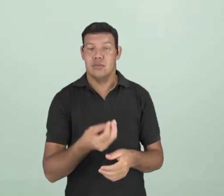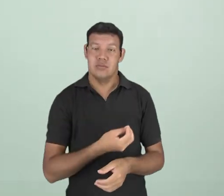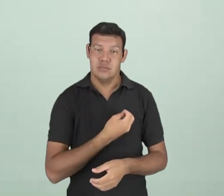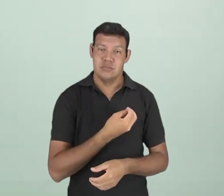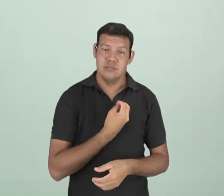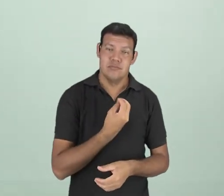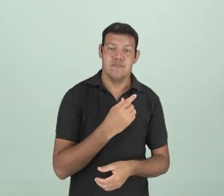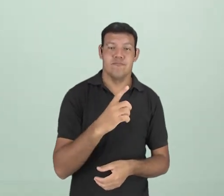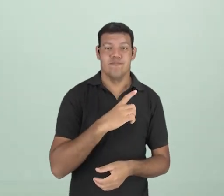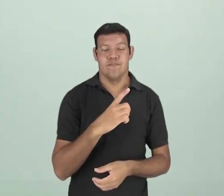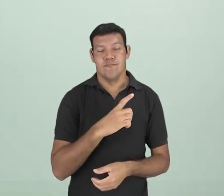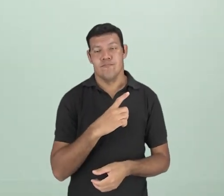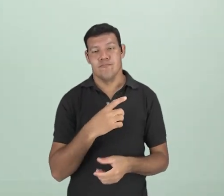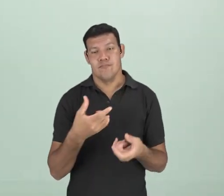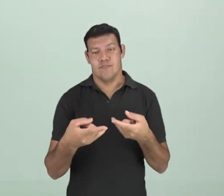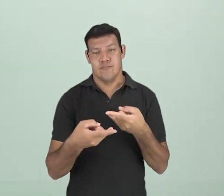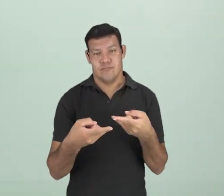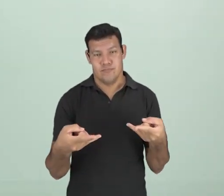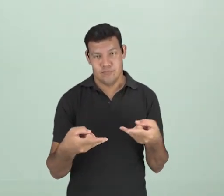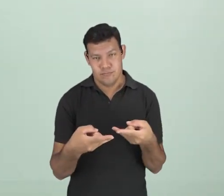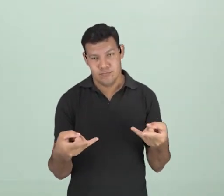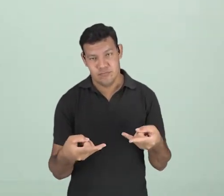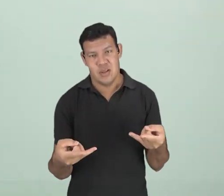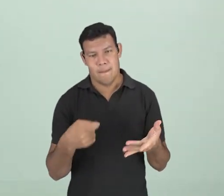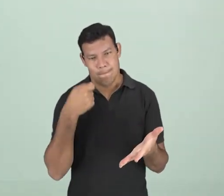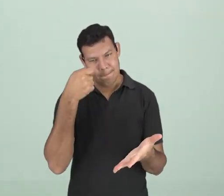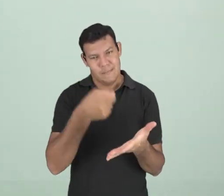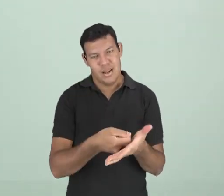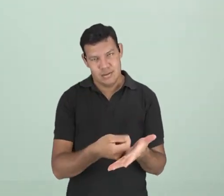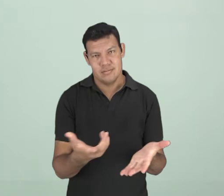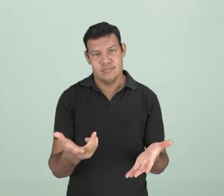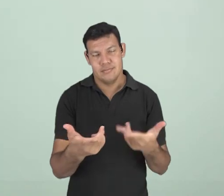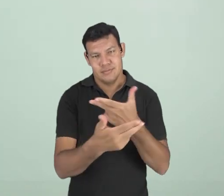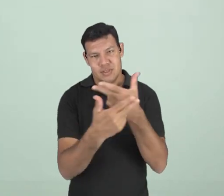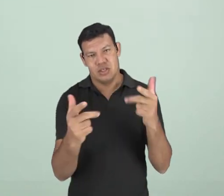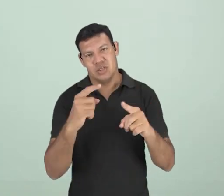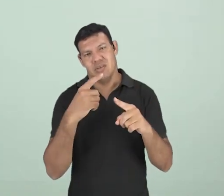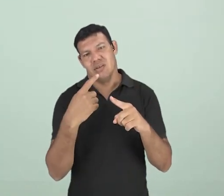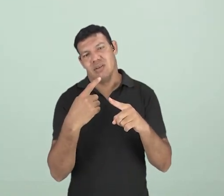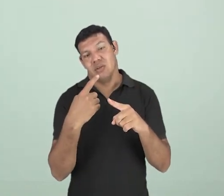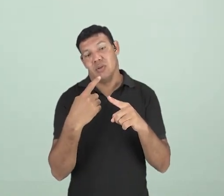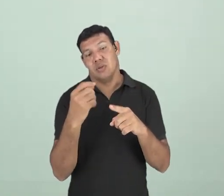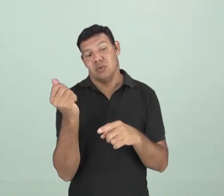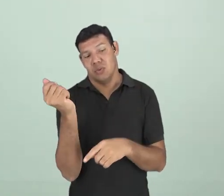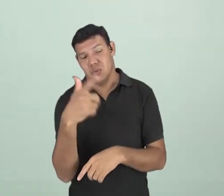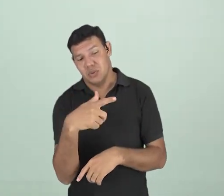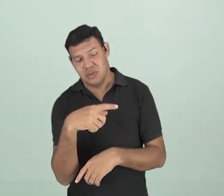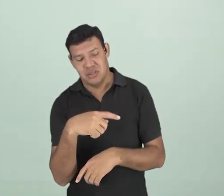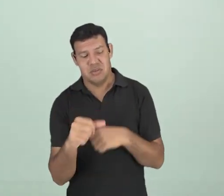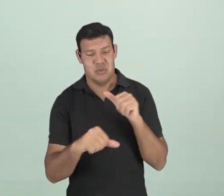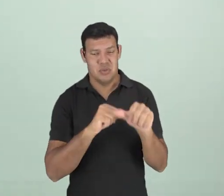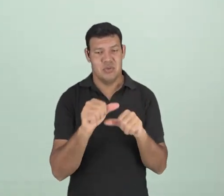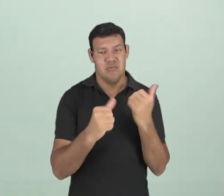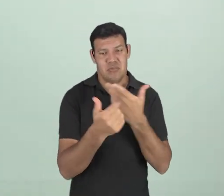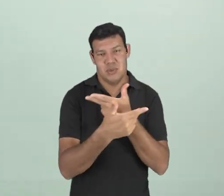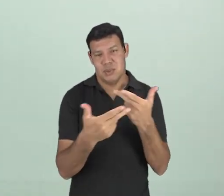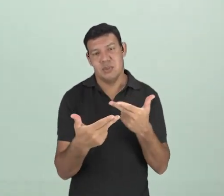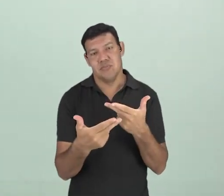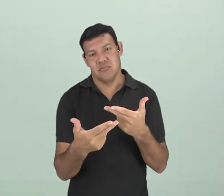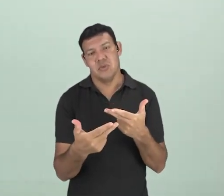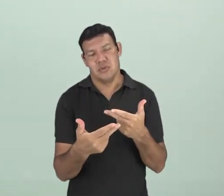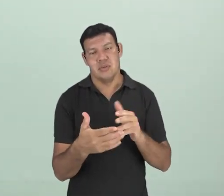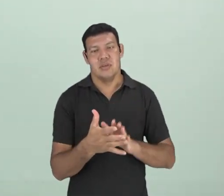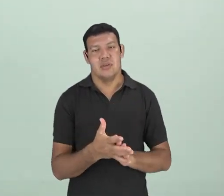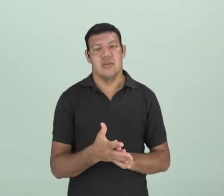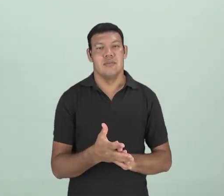uma espécie e pagar por um produto facilita bem mais do que você ter que trocar algo que é seu por algo que você está